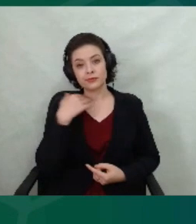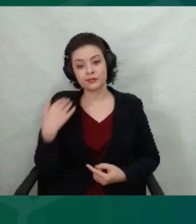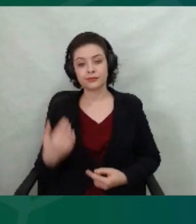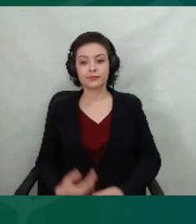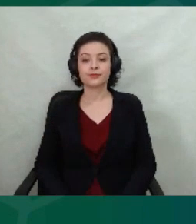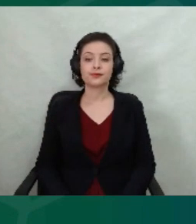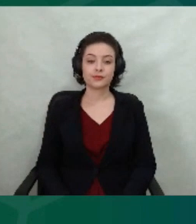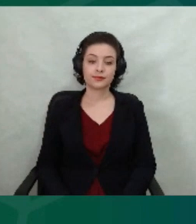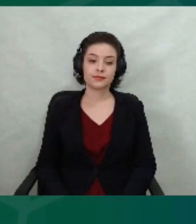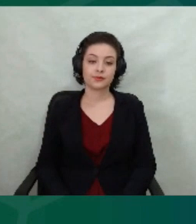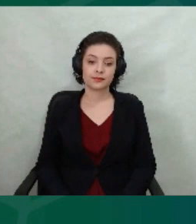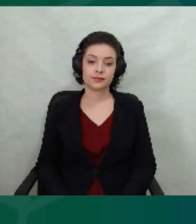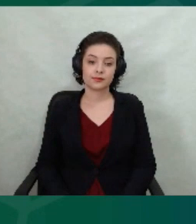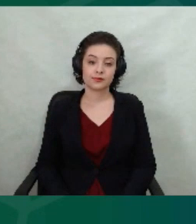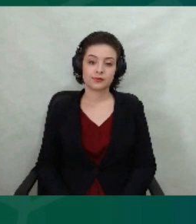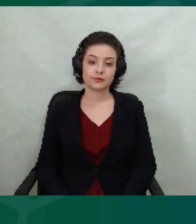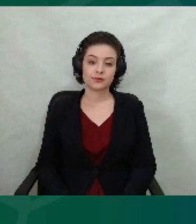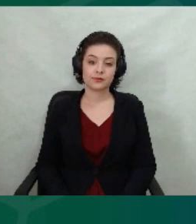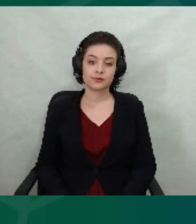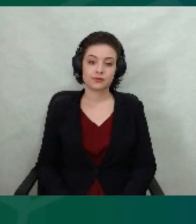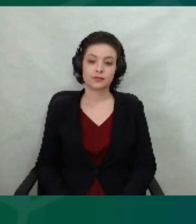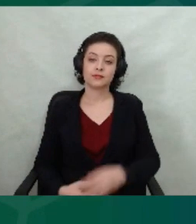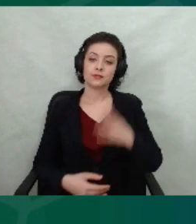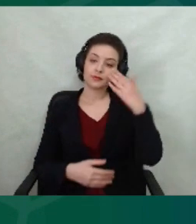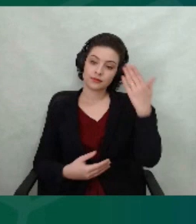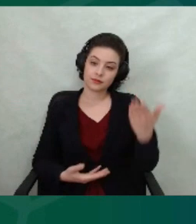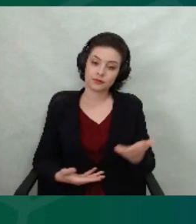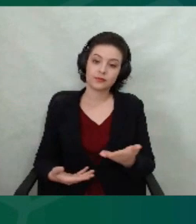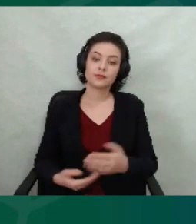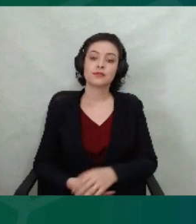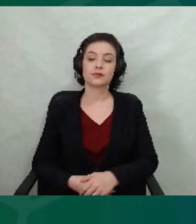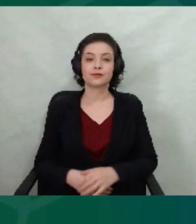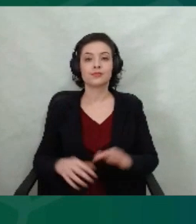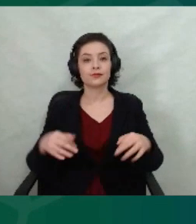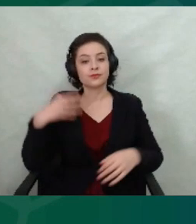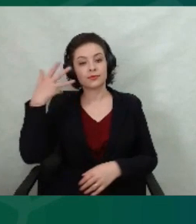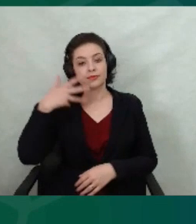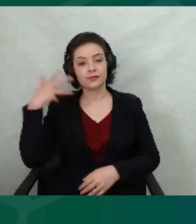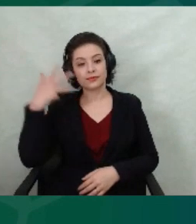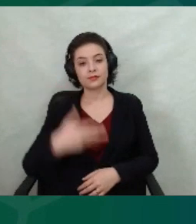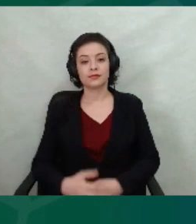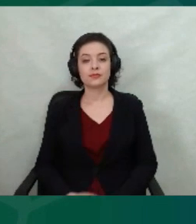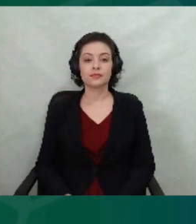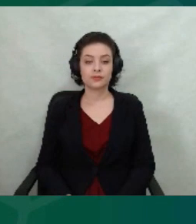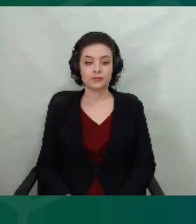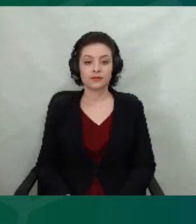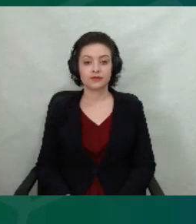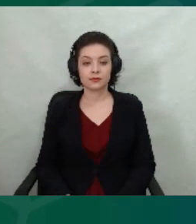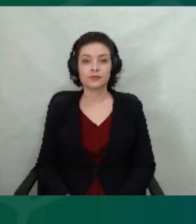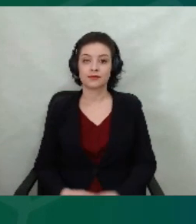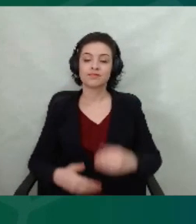forma de homenagem que termino a minha apresentação e agradeço